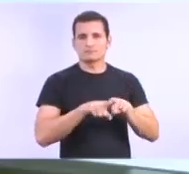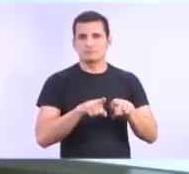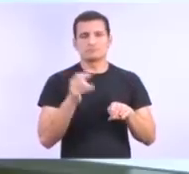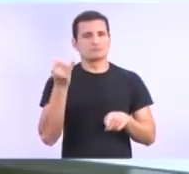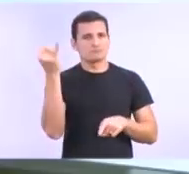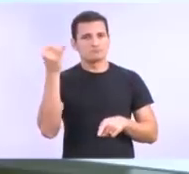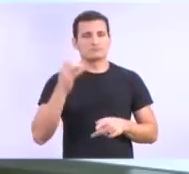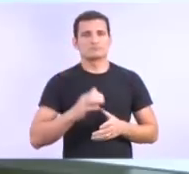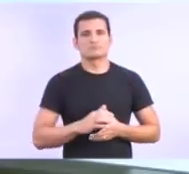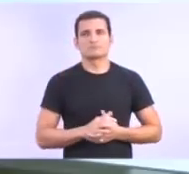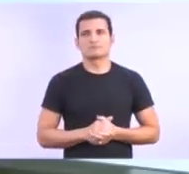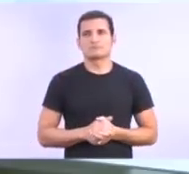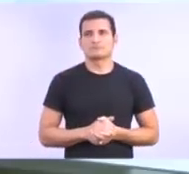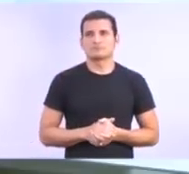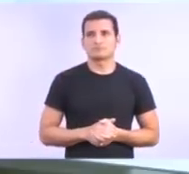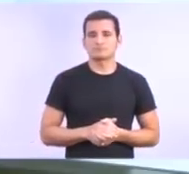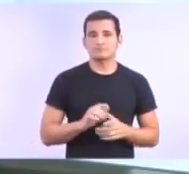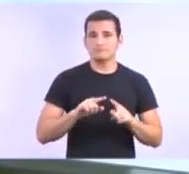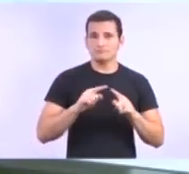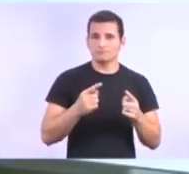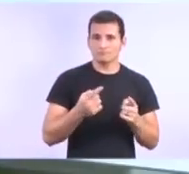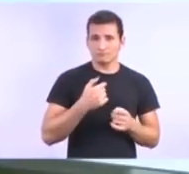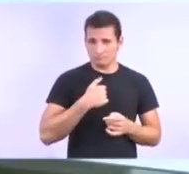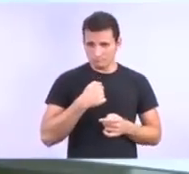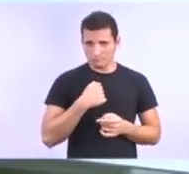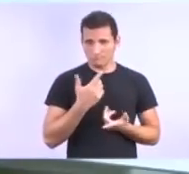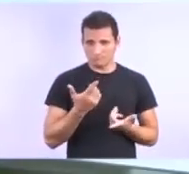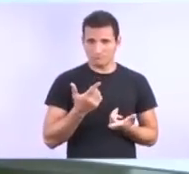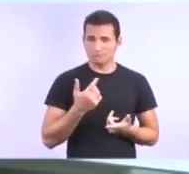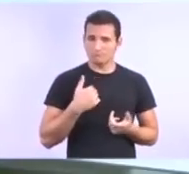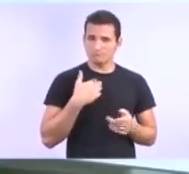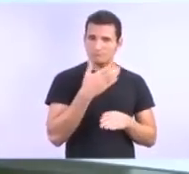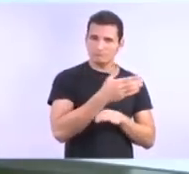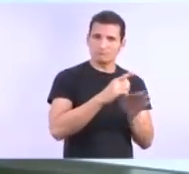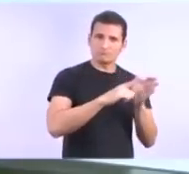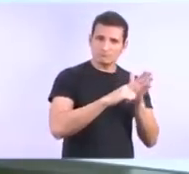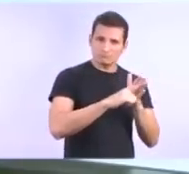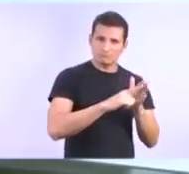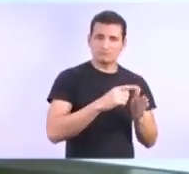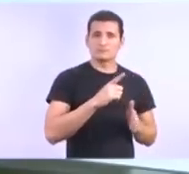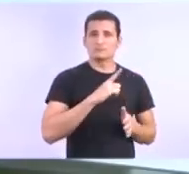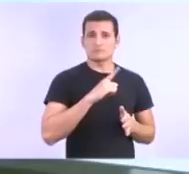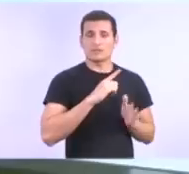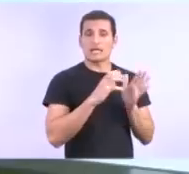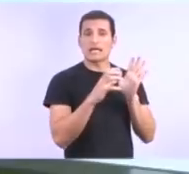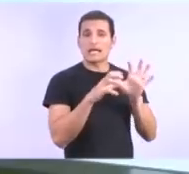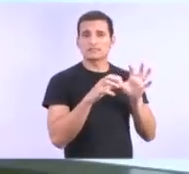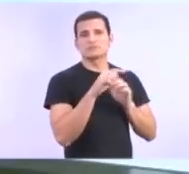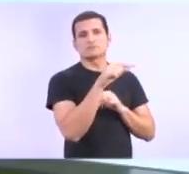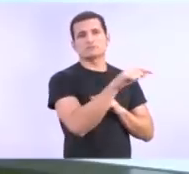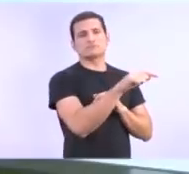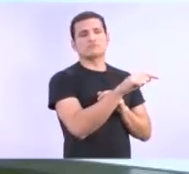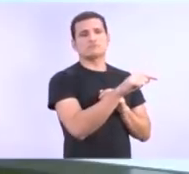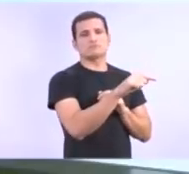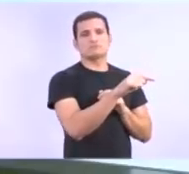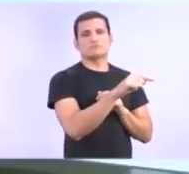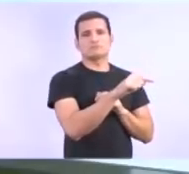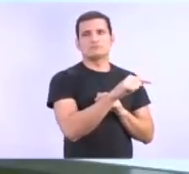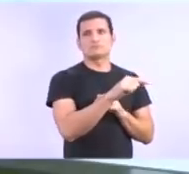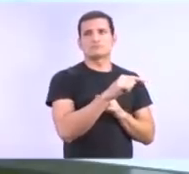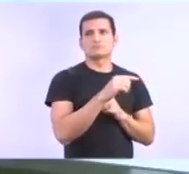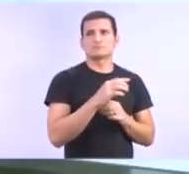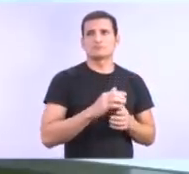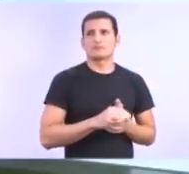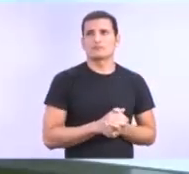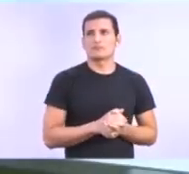de mim. Mas eu, Lilo, né, estou indo para a loja, eu tenho determinadas características para aquela loja. Aí eu deixo de pagar a